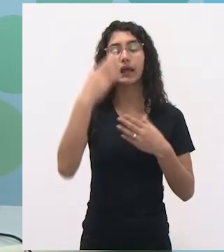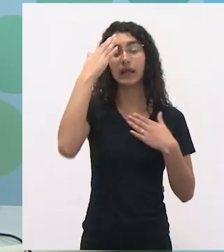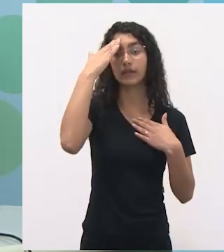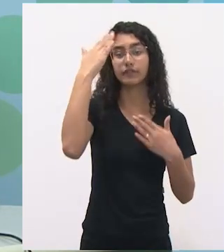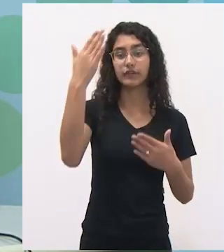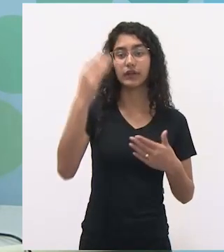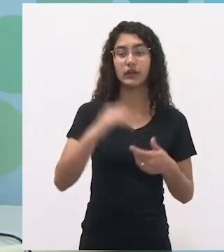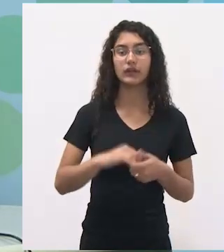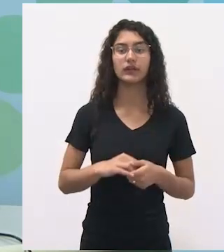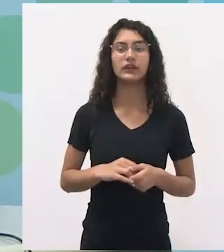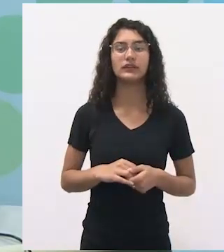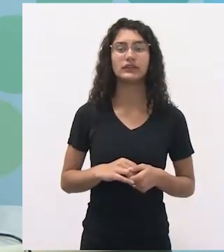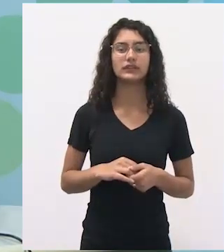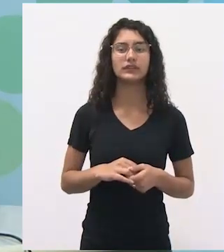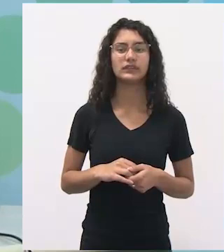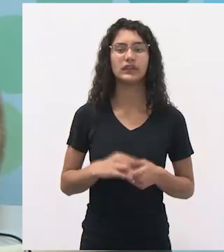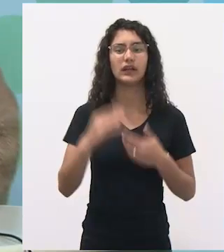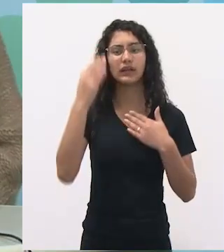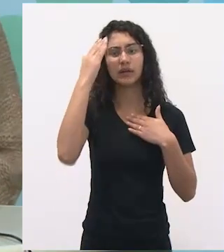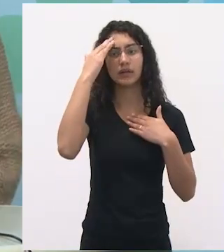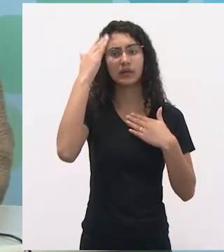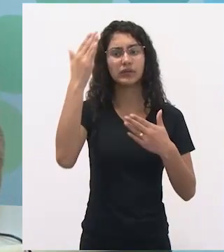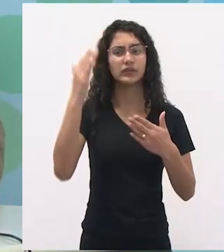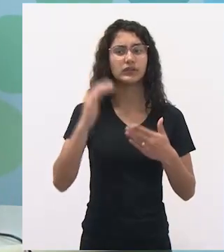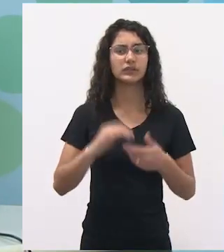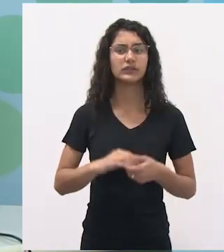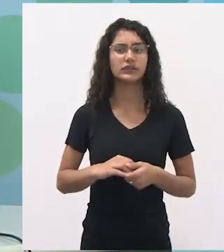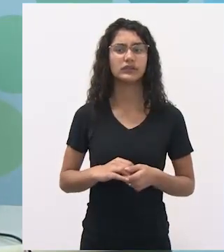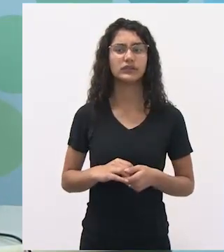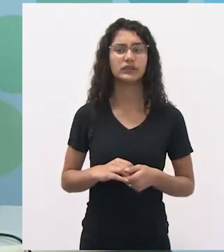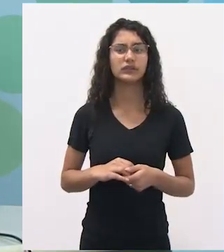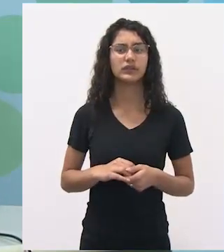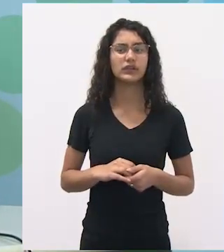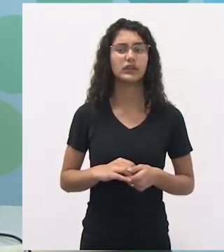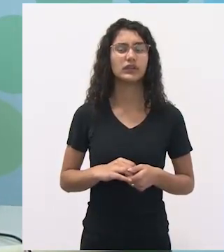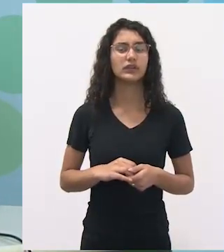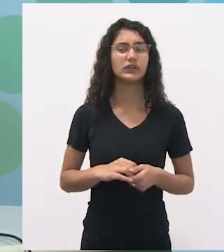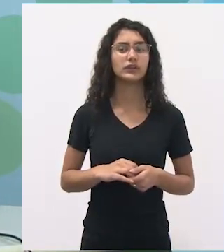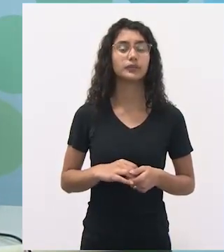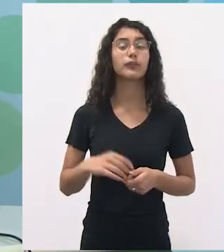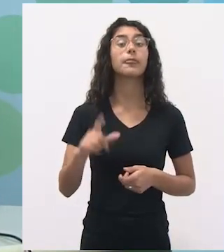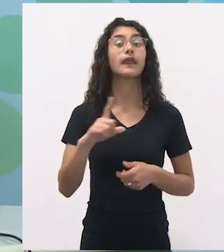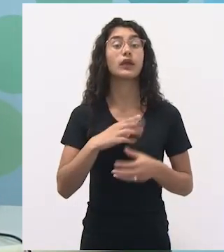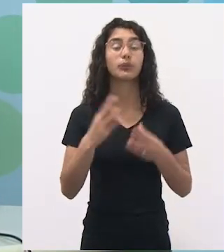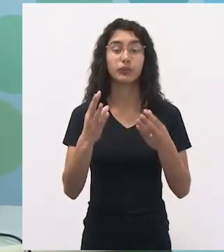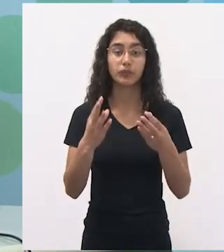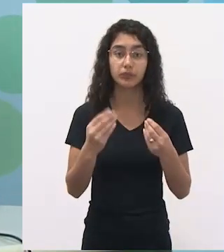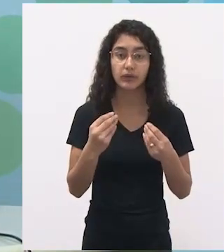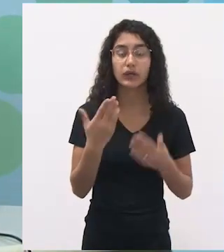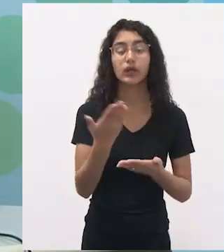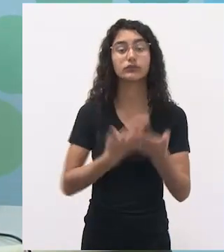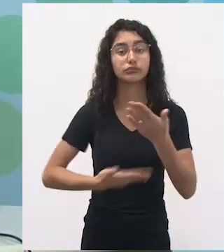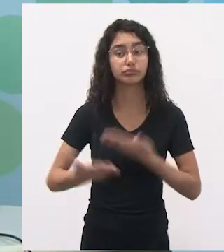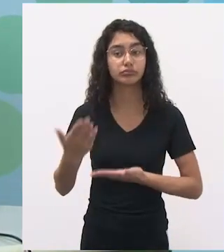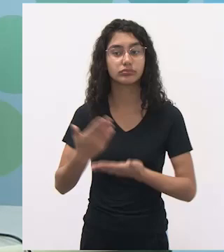Valéria. Marcos, Valéria, muito obrigada pelas boas colocações. Temos bastante interação, inclusive estamos com mais